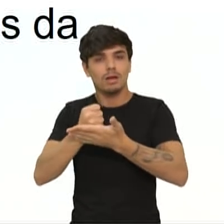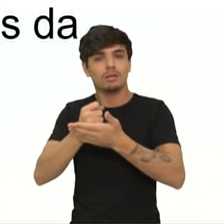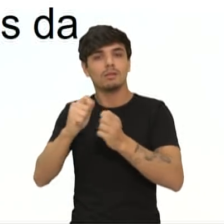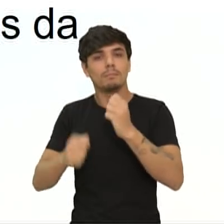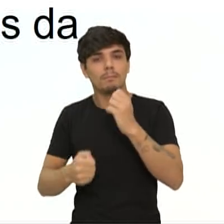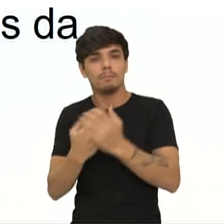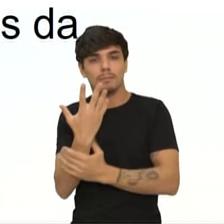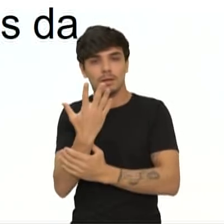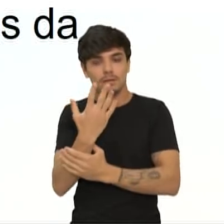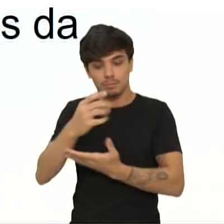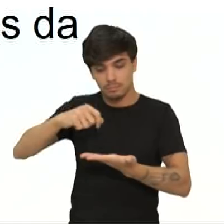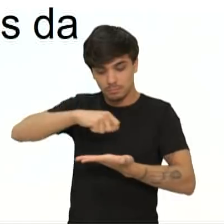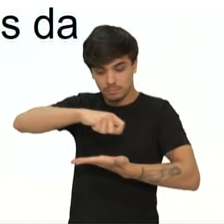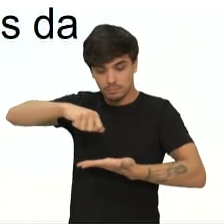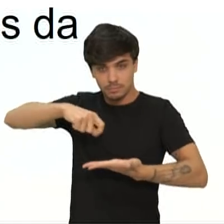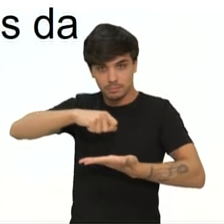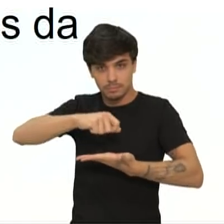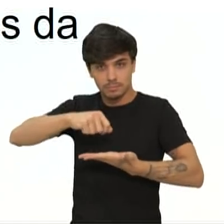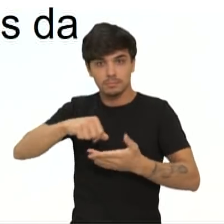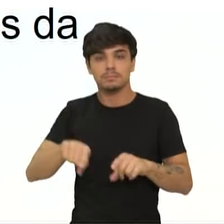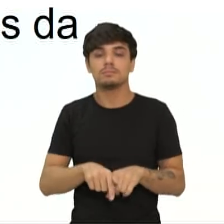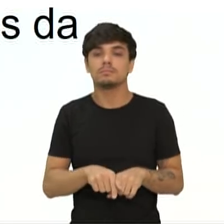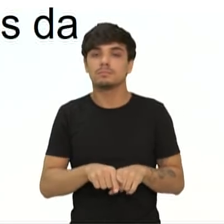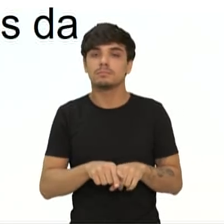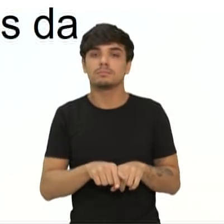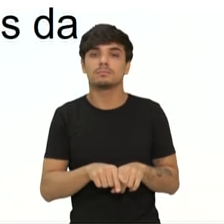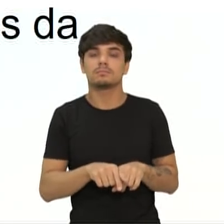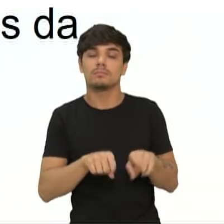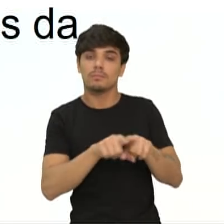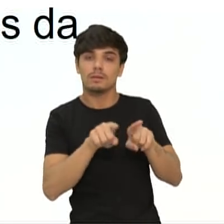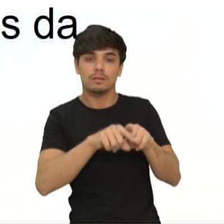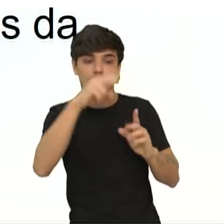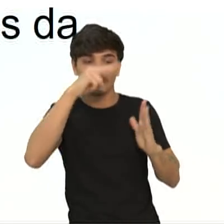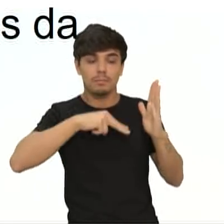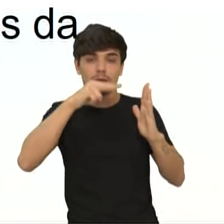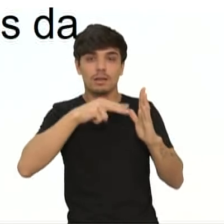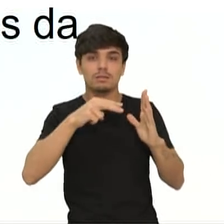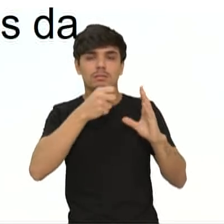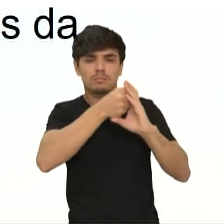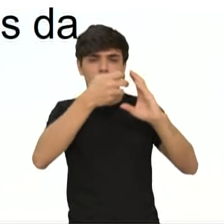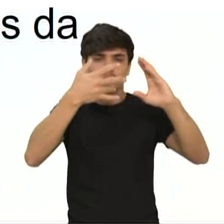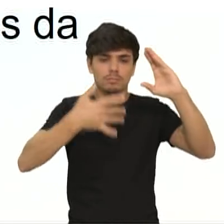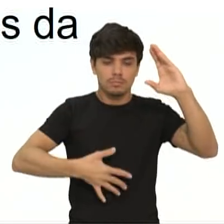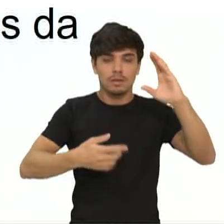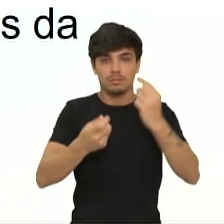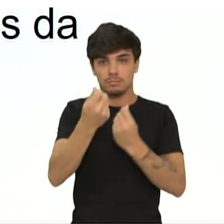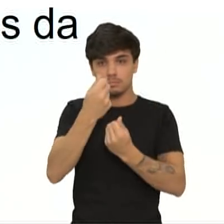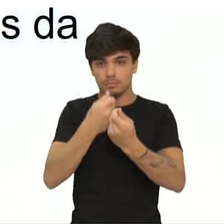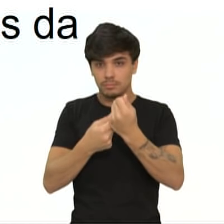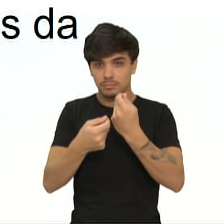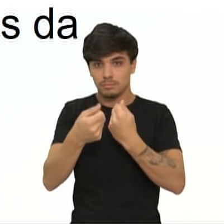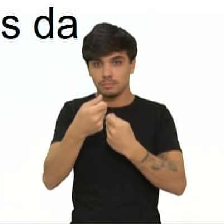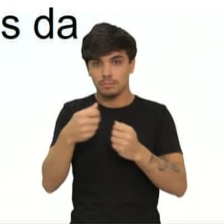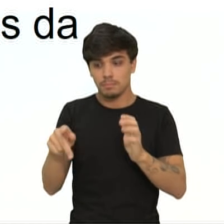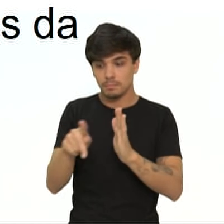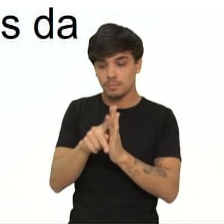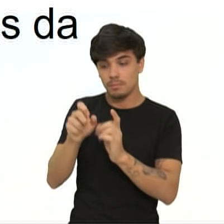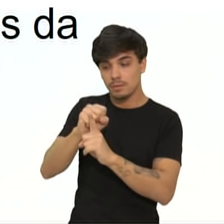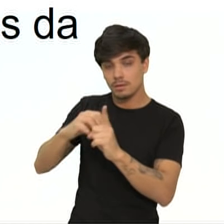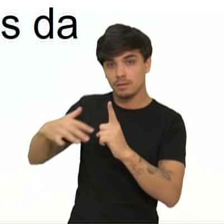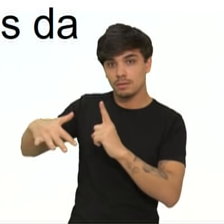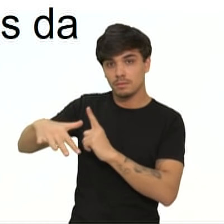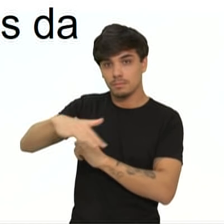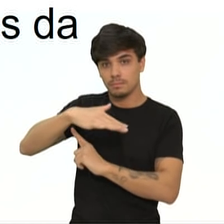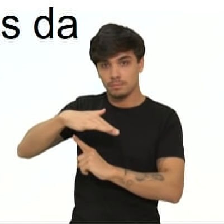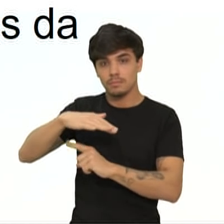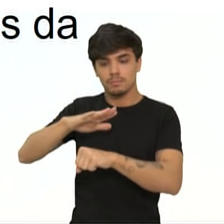do capitalismo. Analisar as principais características do mercantilismo para as sociedades